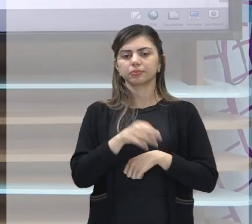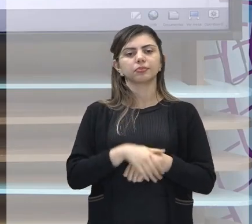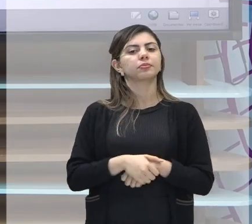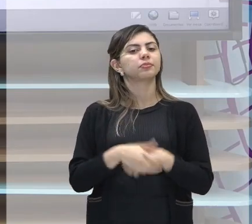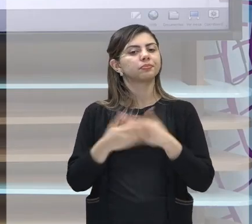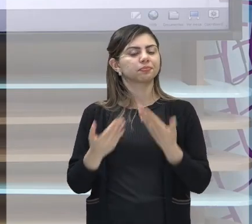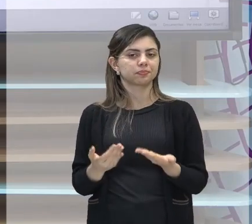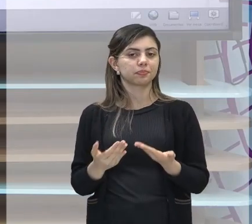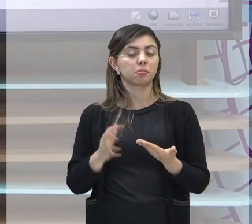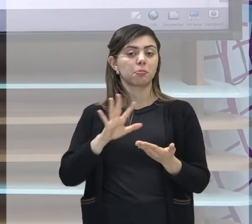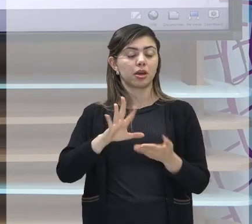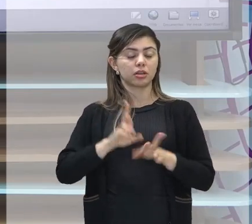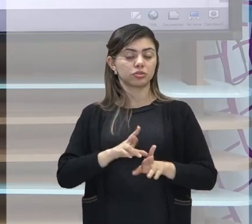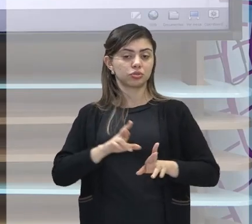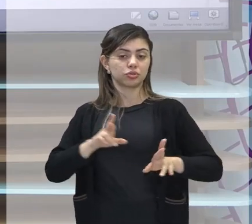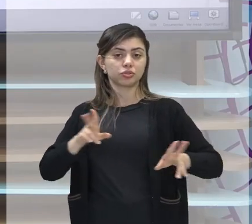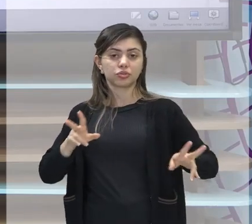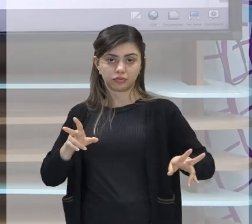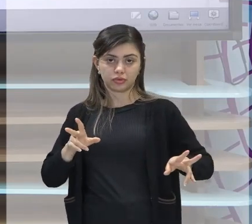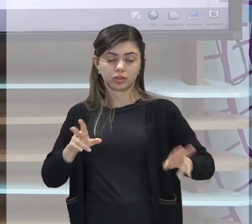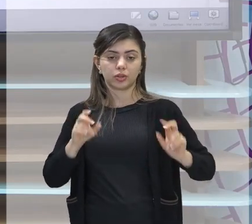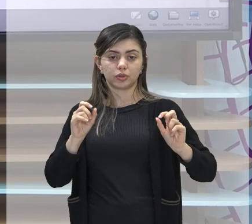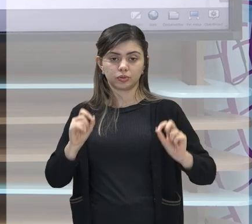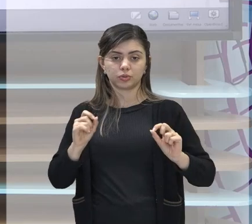Então, diferentemente, né,